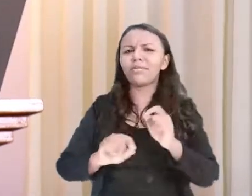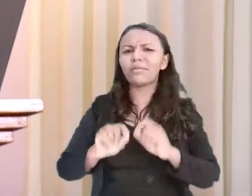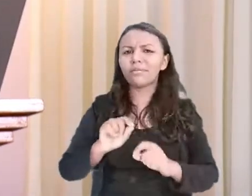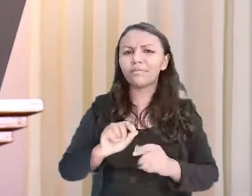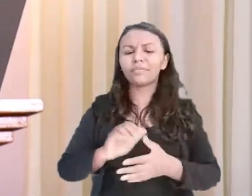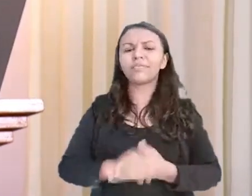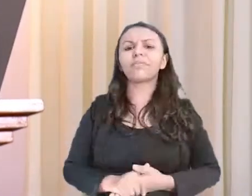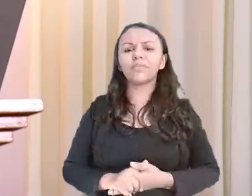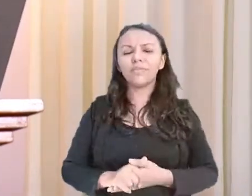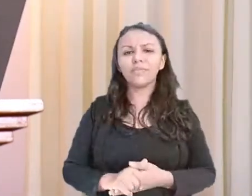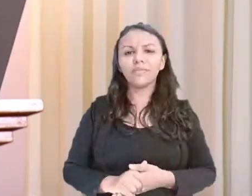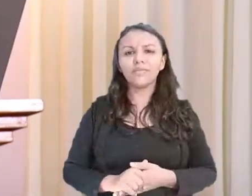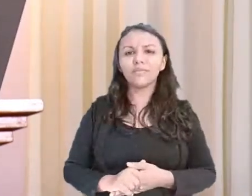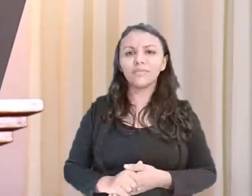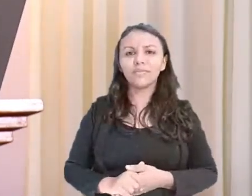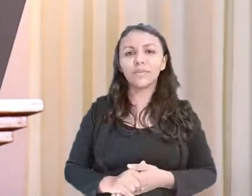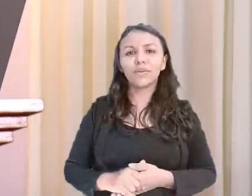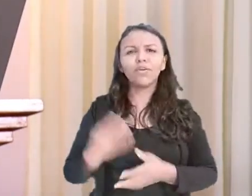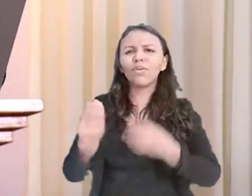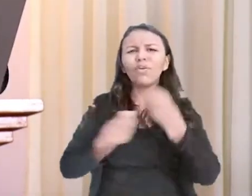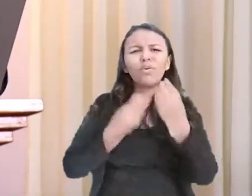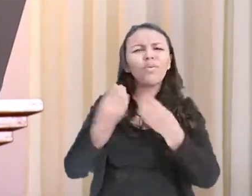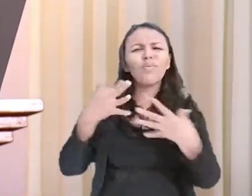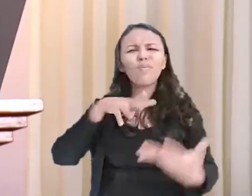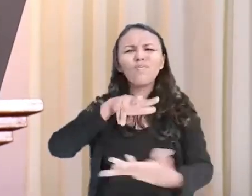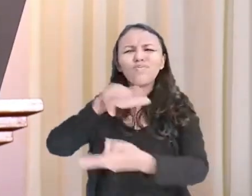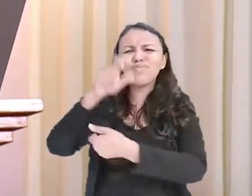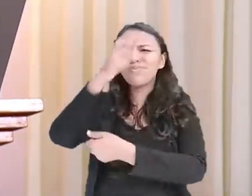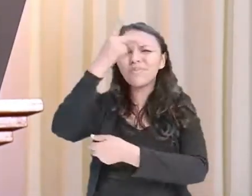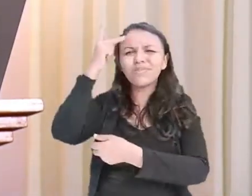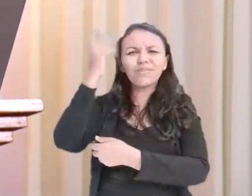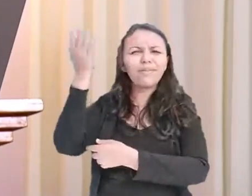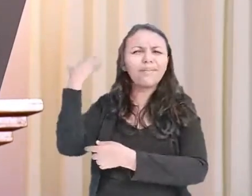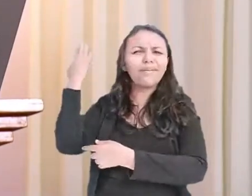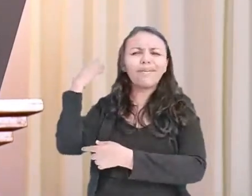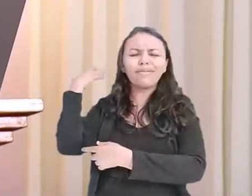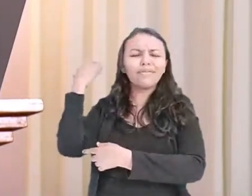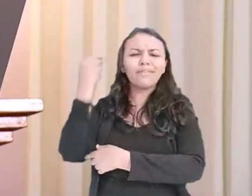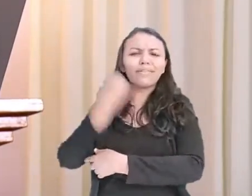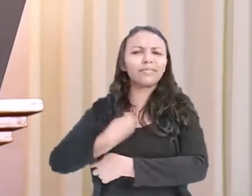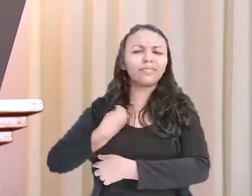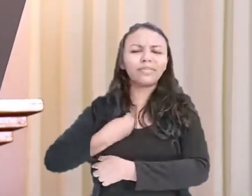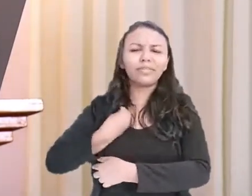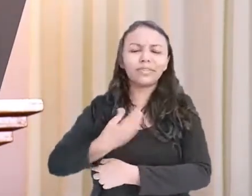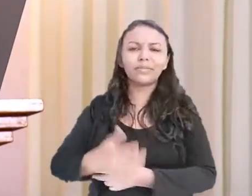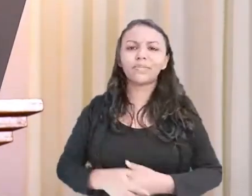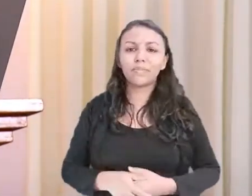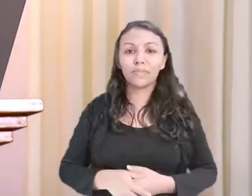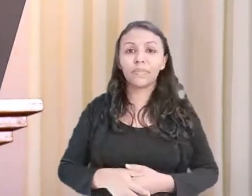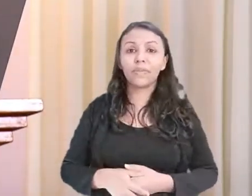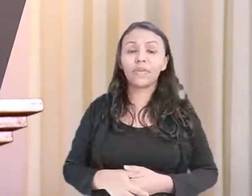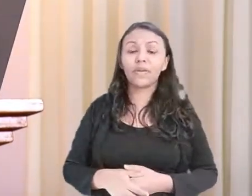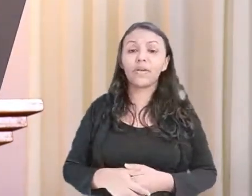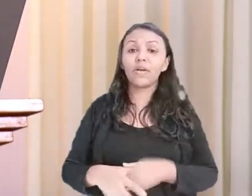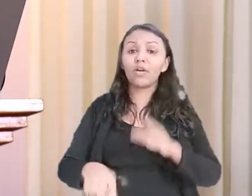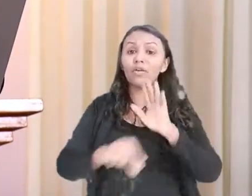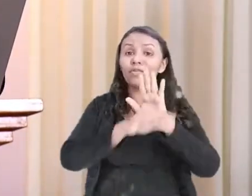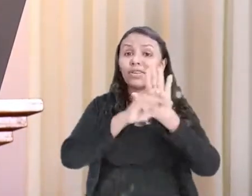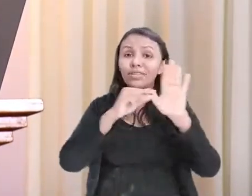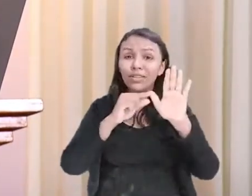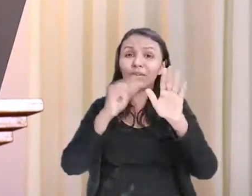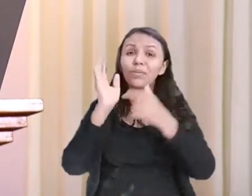falando a situação em que o mundo vivia. A partir do versículo seguinte, nós percebemos Deus falando com Noé